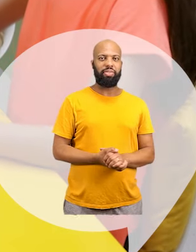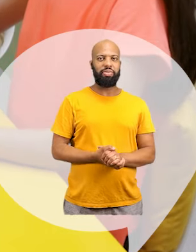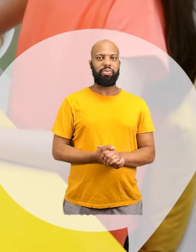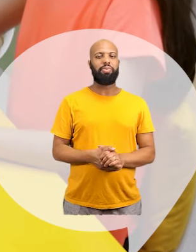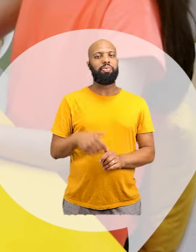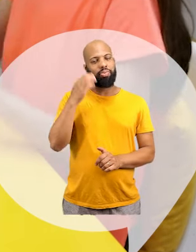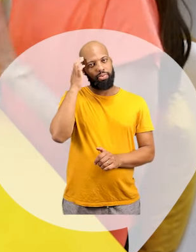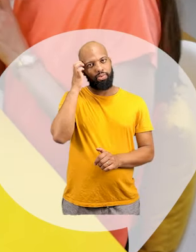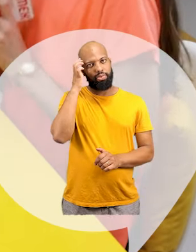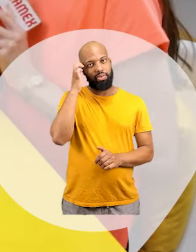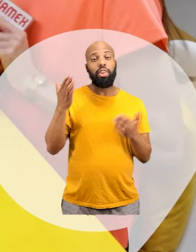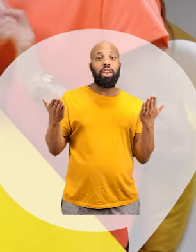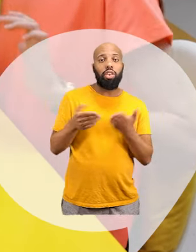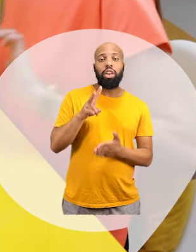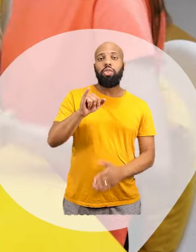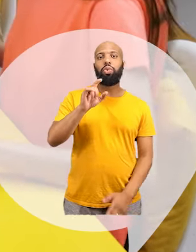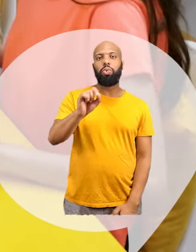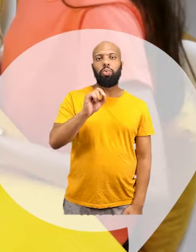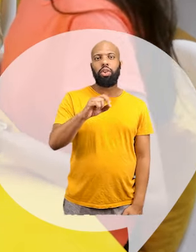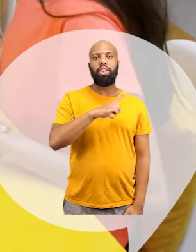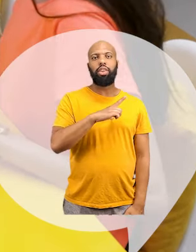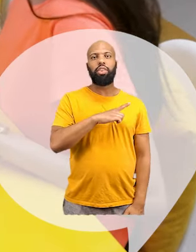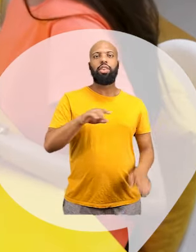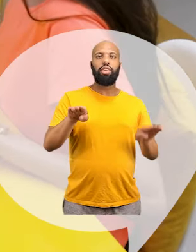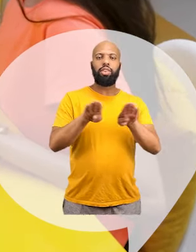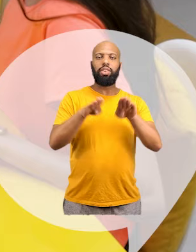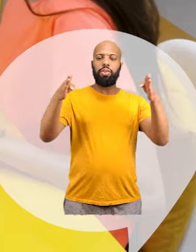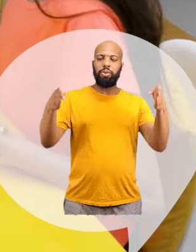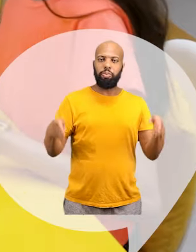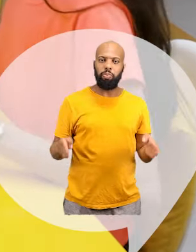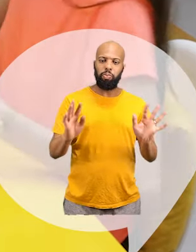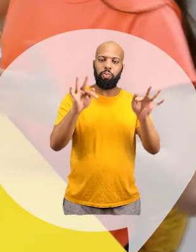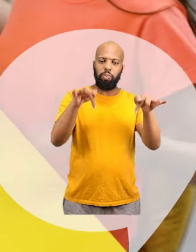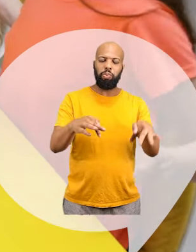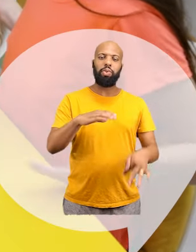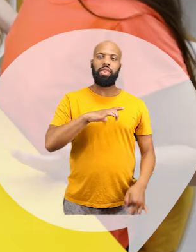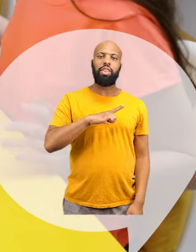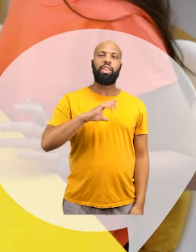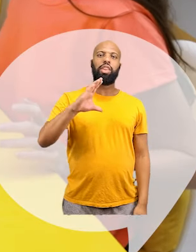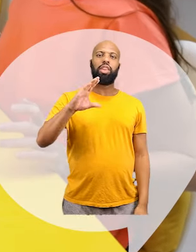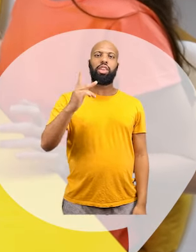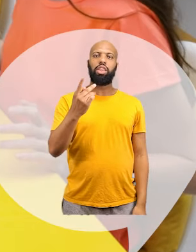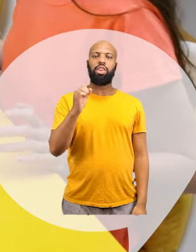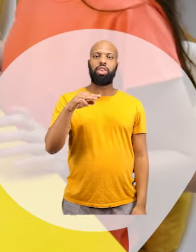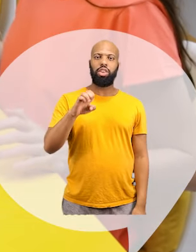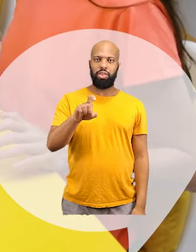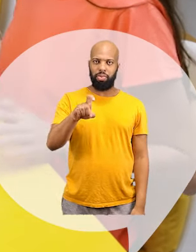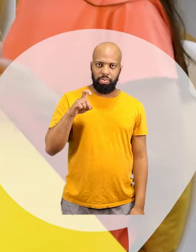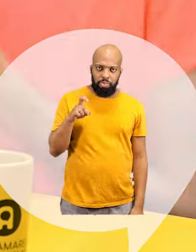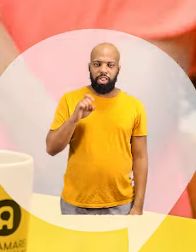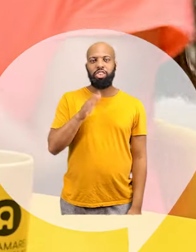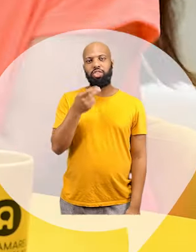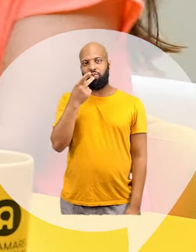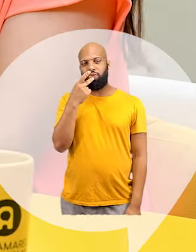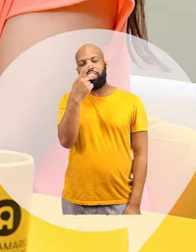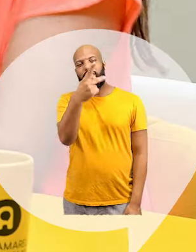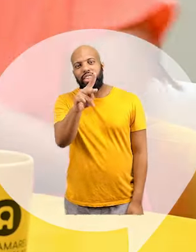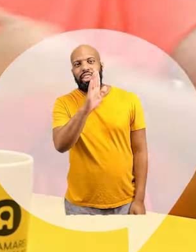e agora gente a gente vai fazer Nossa mesa decorada aqui com a chamex que nós já falamos dela queridos